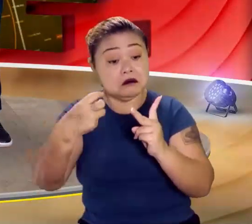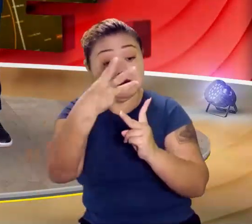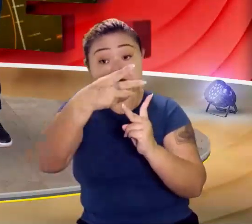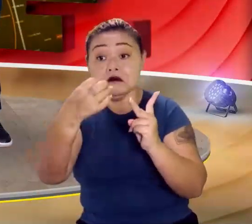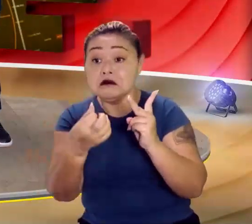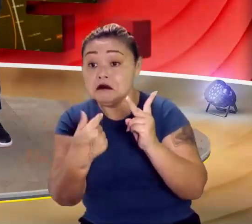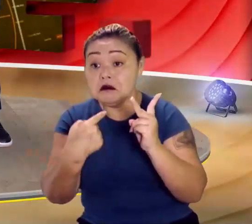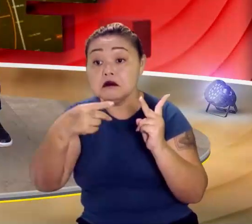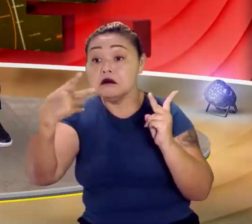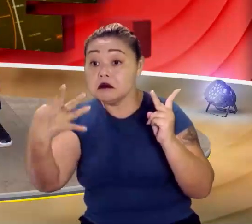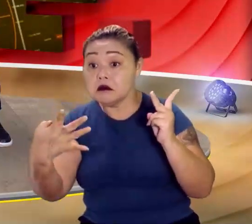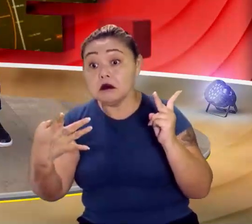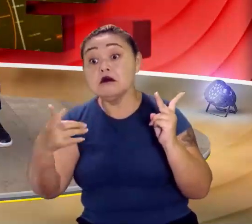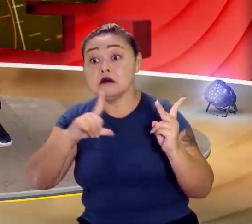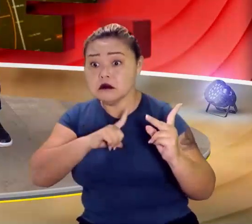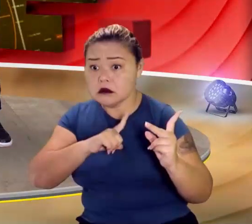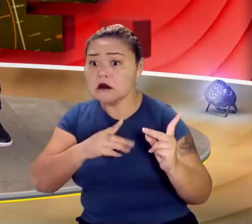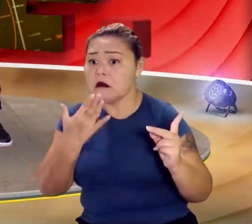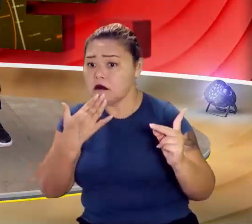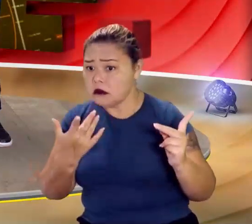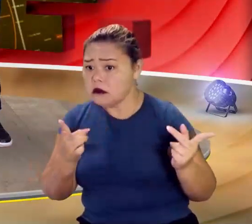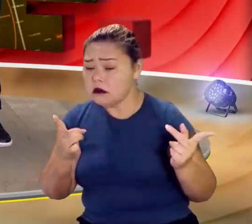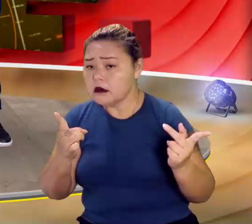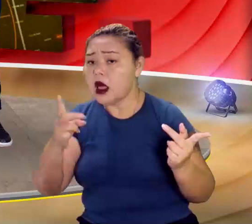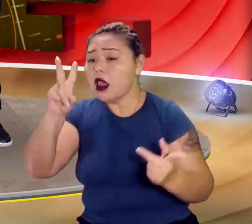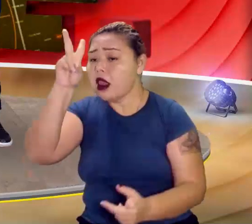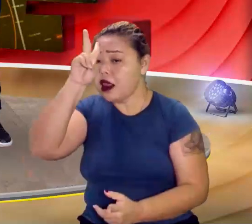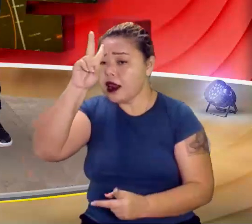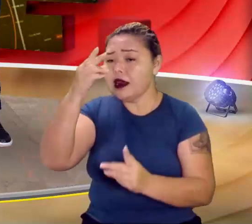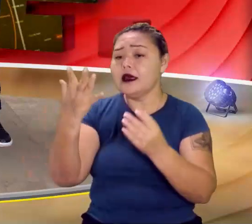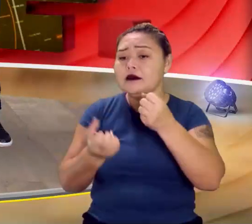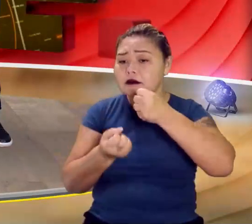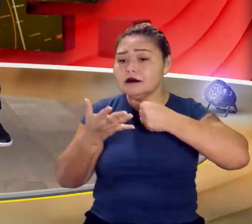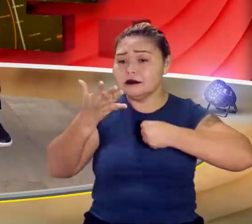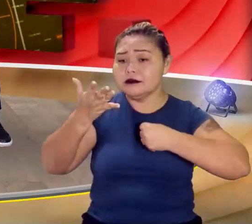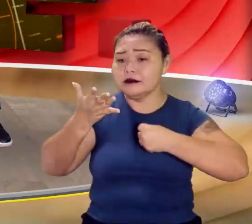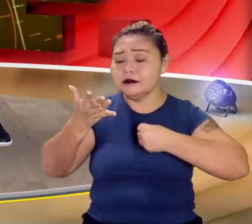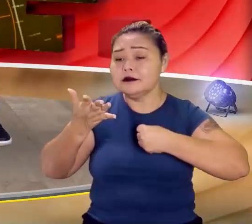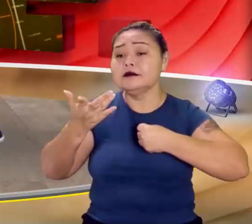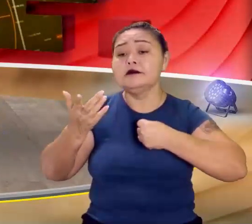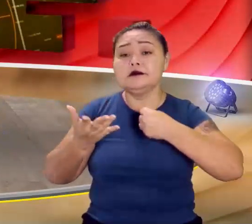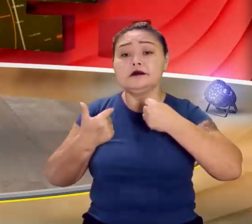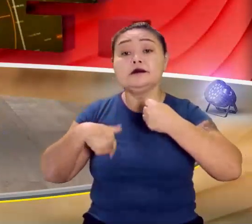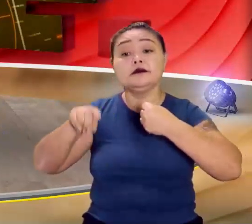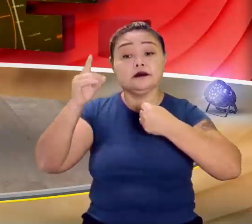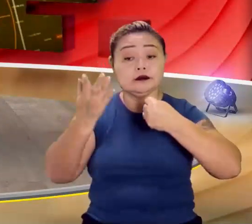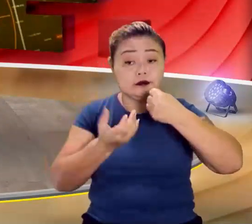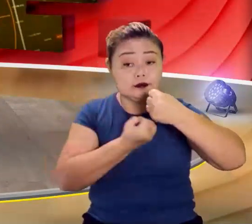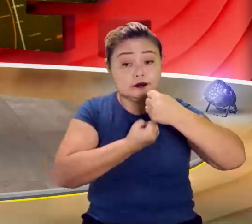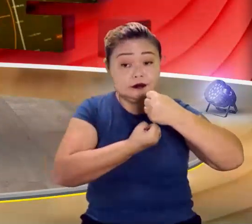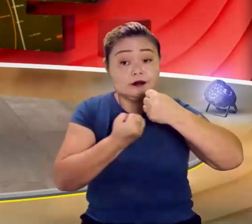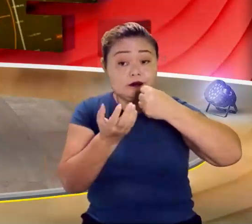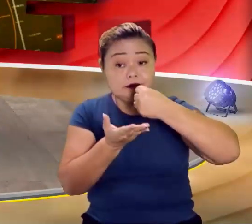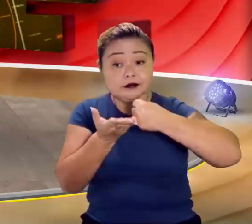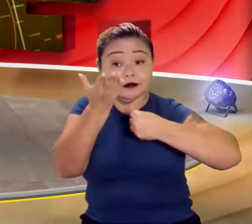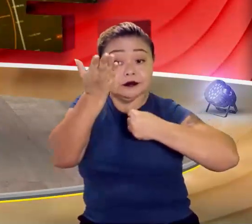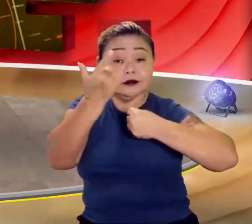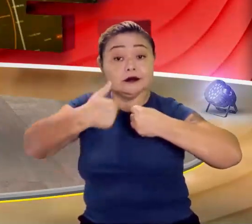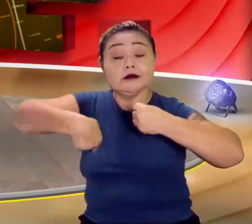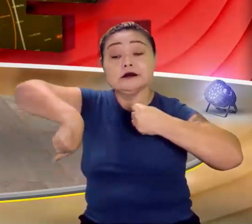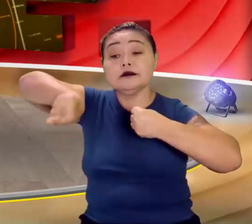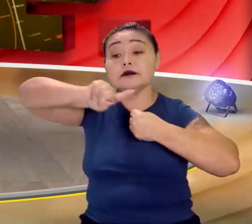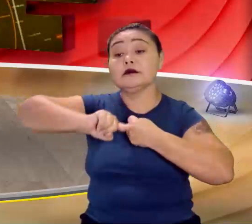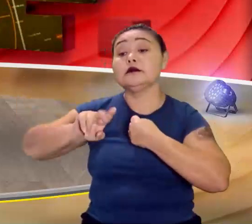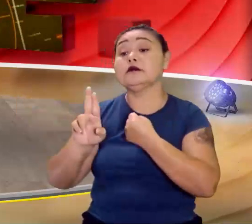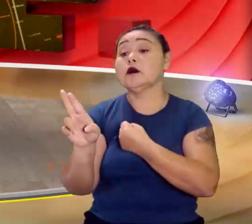é 4? Tem um motivo? Tem. Lembra da potência? Aí, na potência é legal porque, assim, os nomes